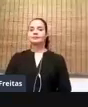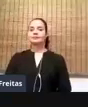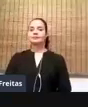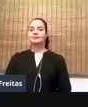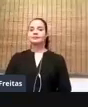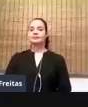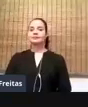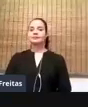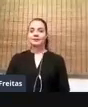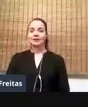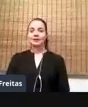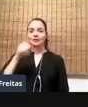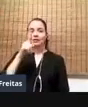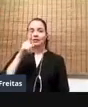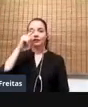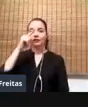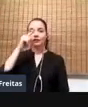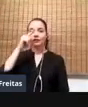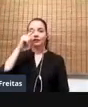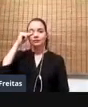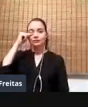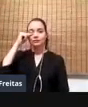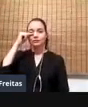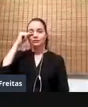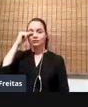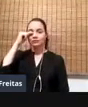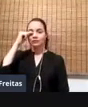7h30. Não, falta 1 minuto.